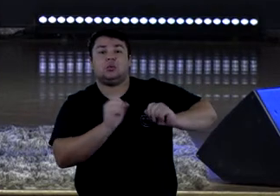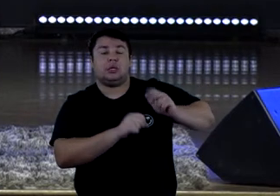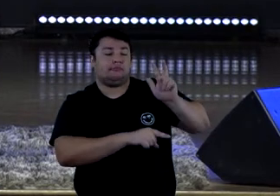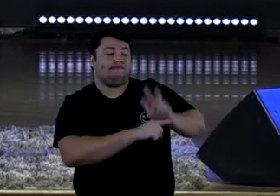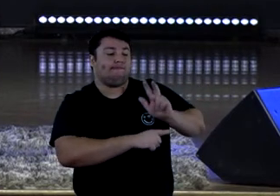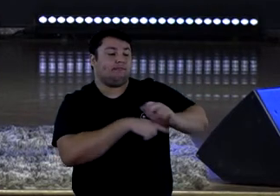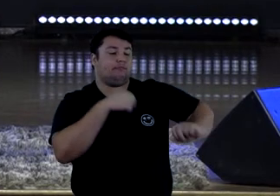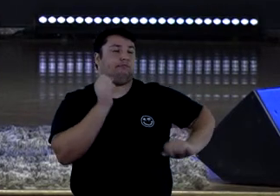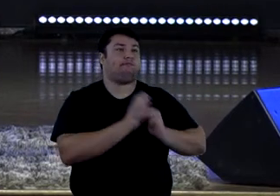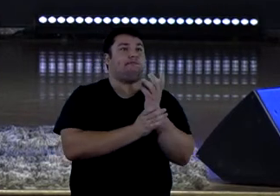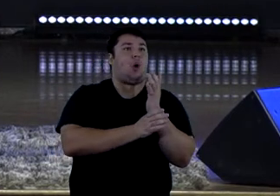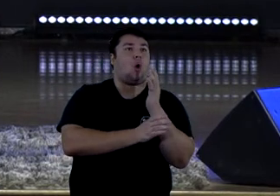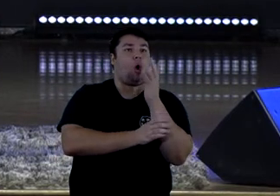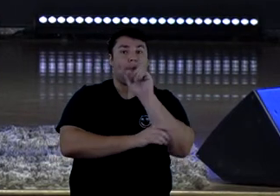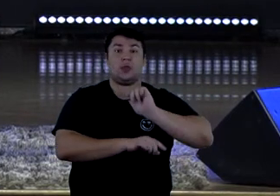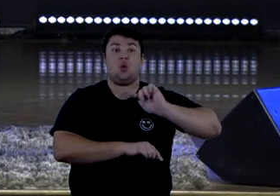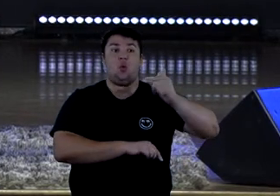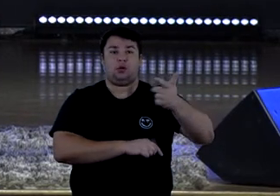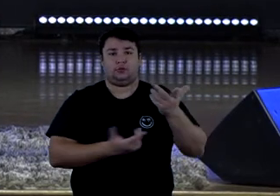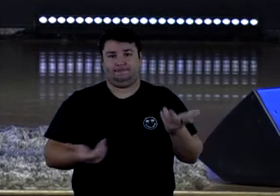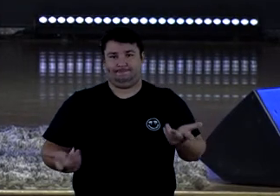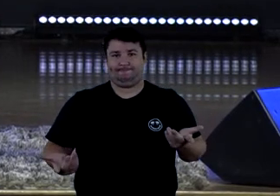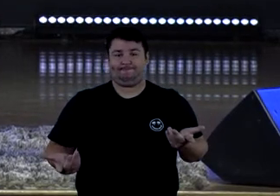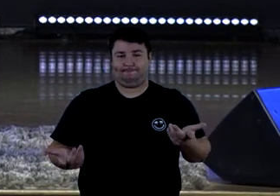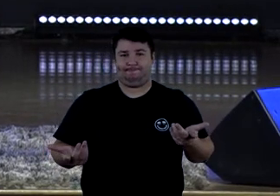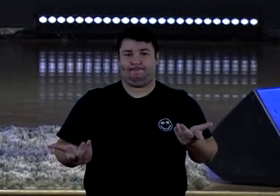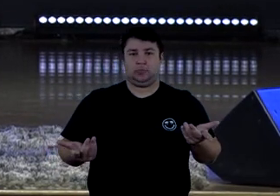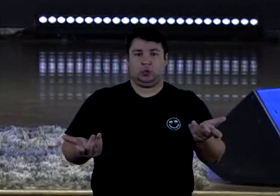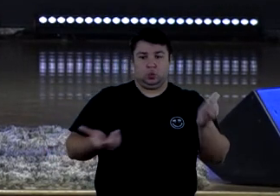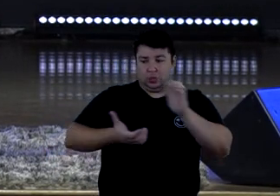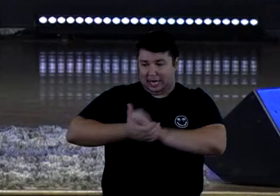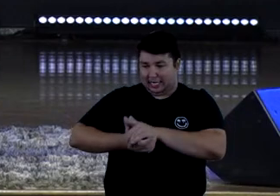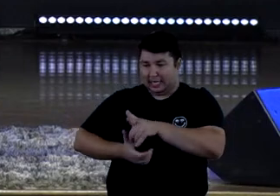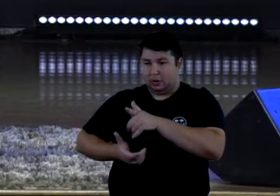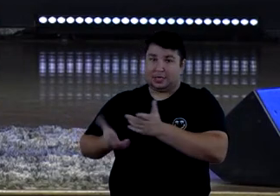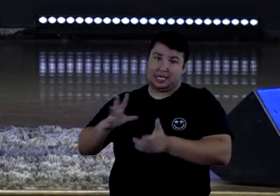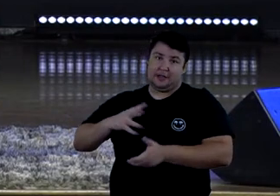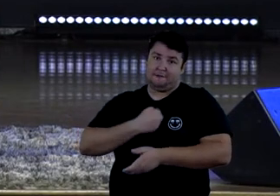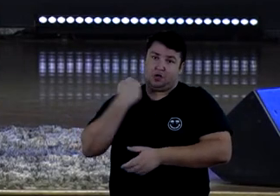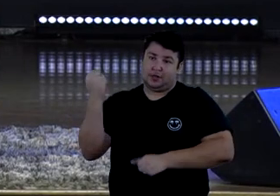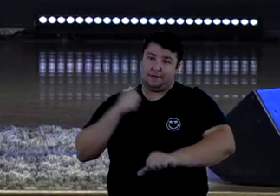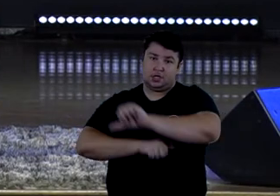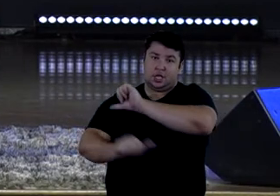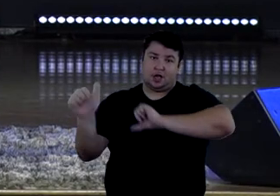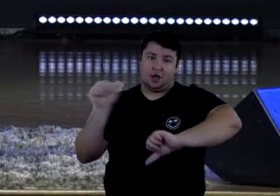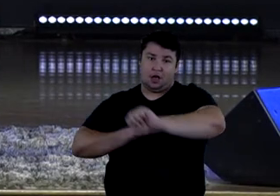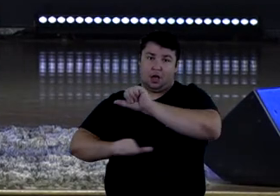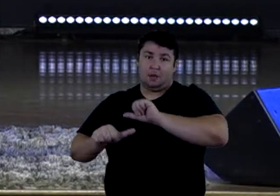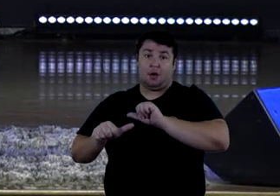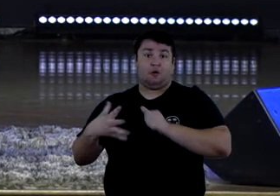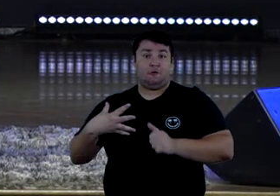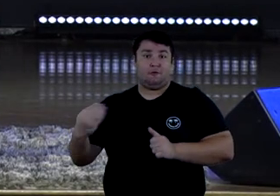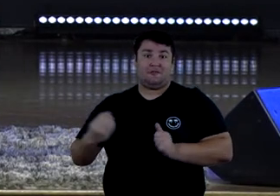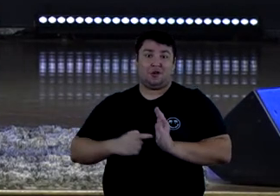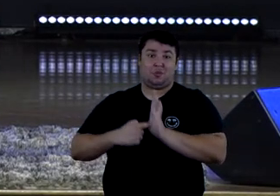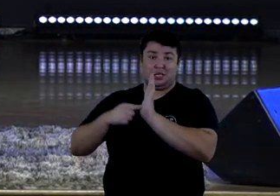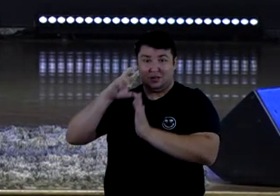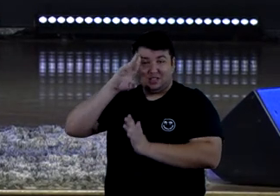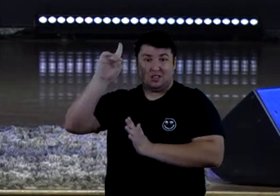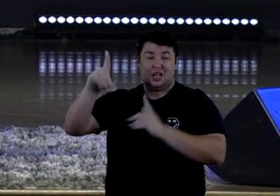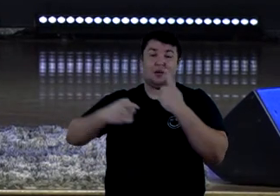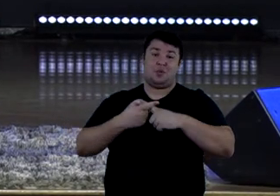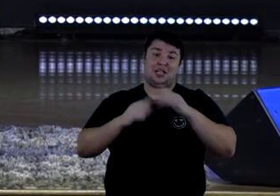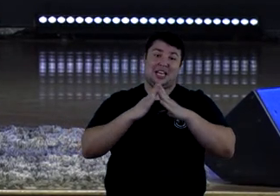vai dar fruto na vida de outro. Um casal como esse, que foi alcançado, restaurado, os filhos consagrados ao Senhor, é porque a